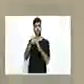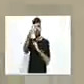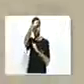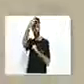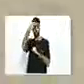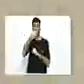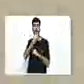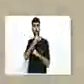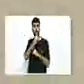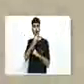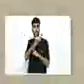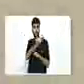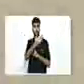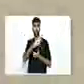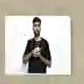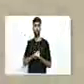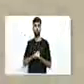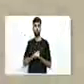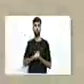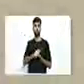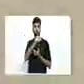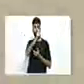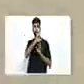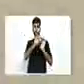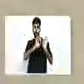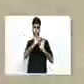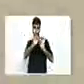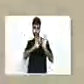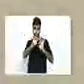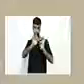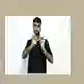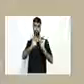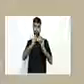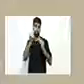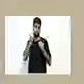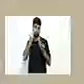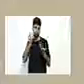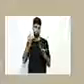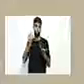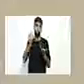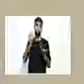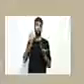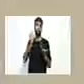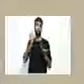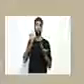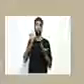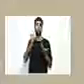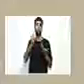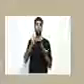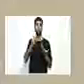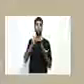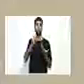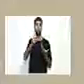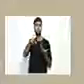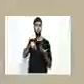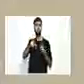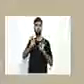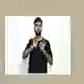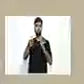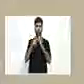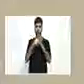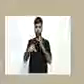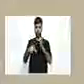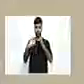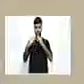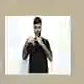Prefeito Municipal que interceda junto ao competente para trazer para essa